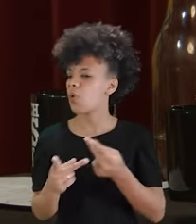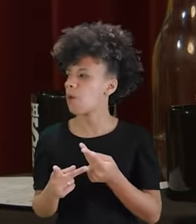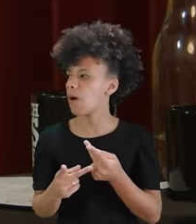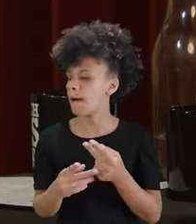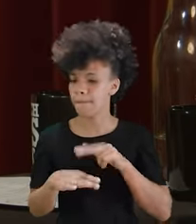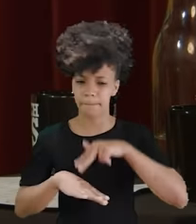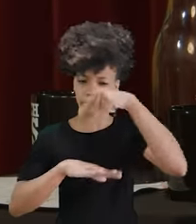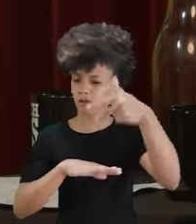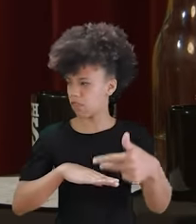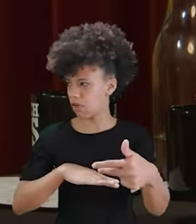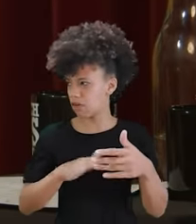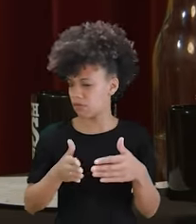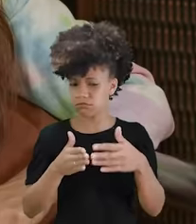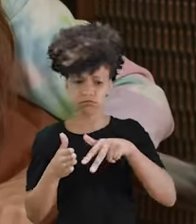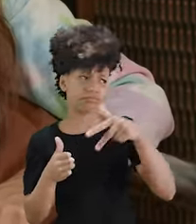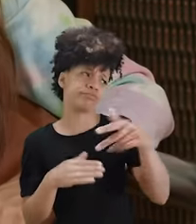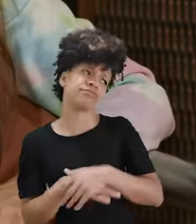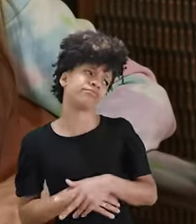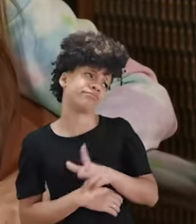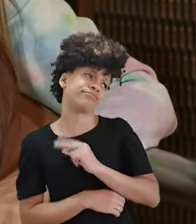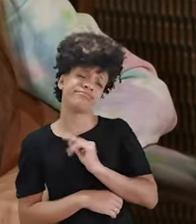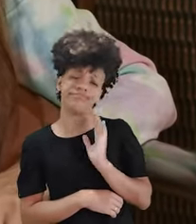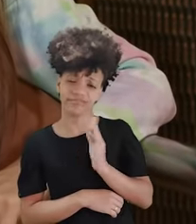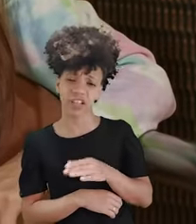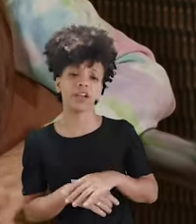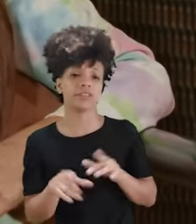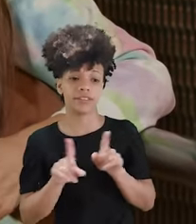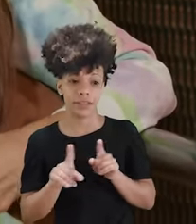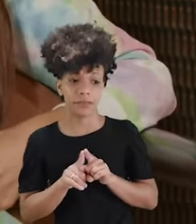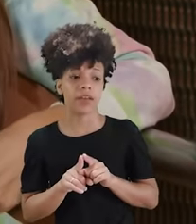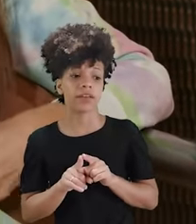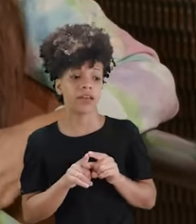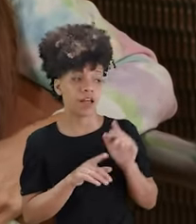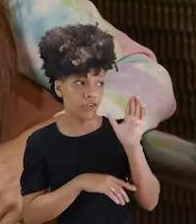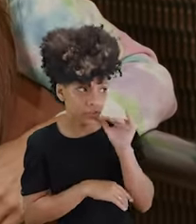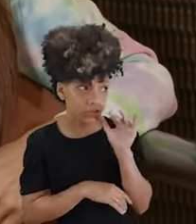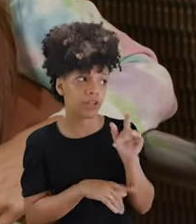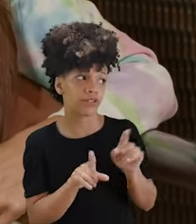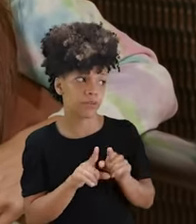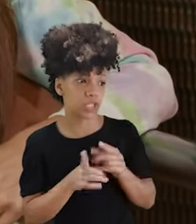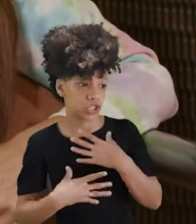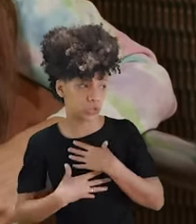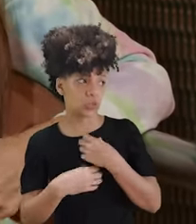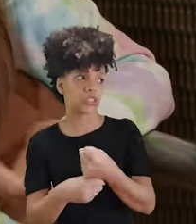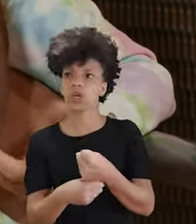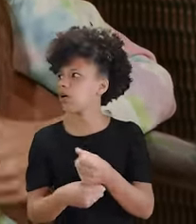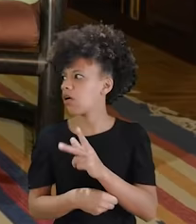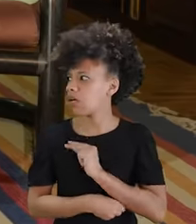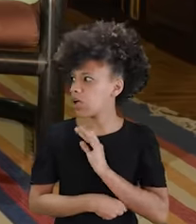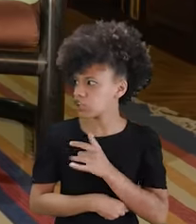pular o navio que você tava sujar e inclusive tripulantes também né de